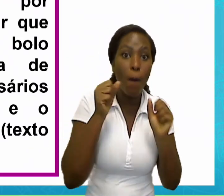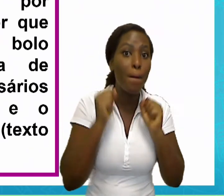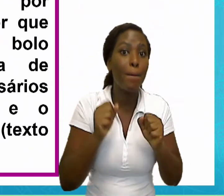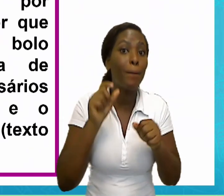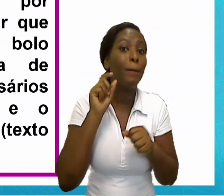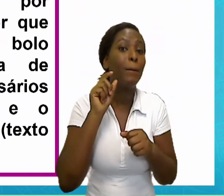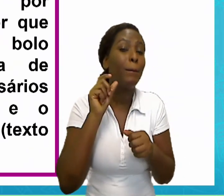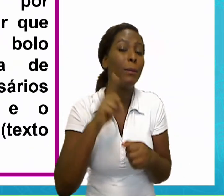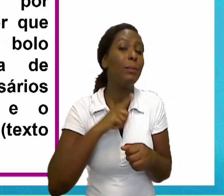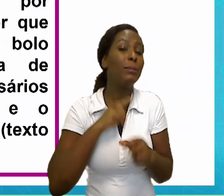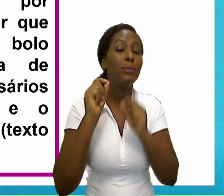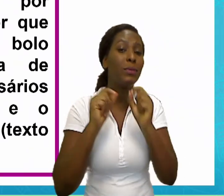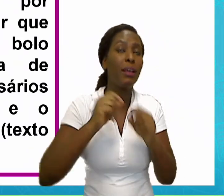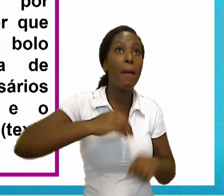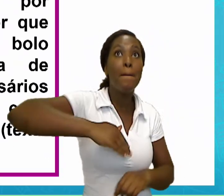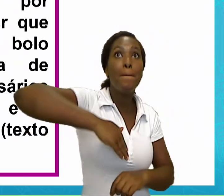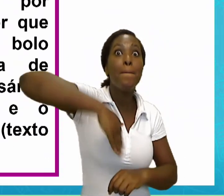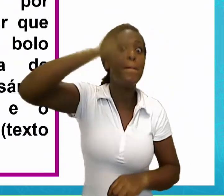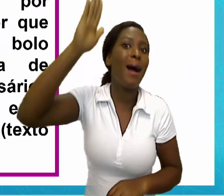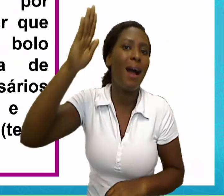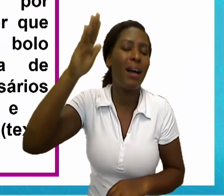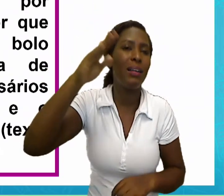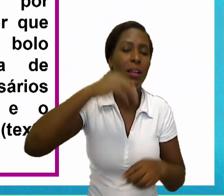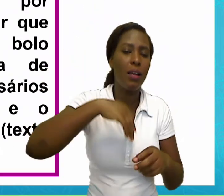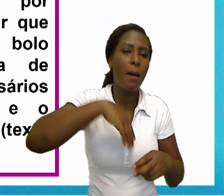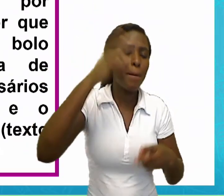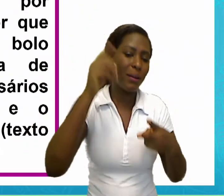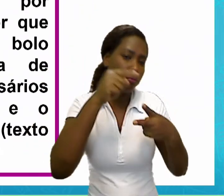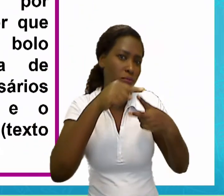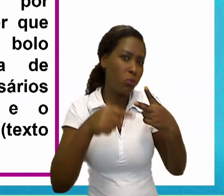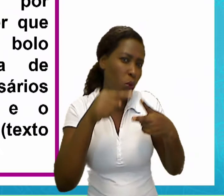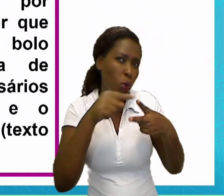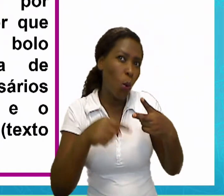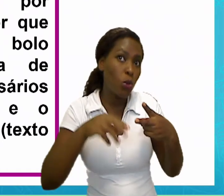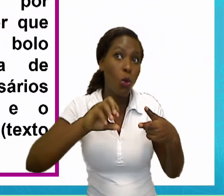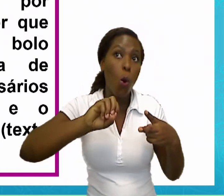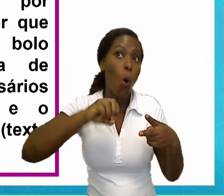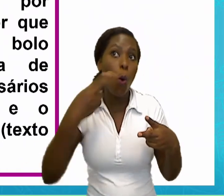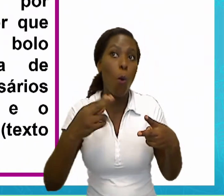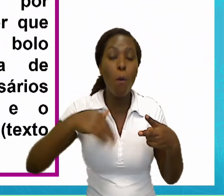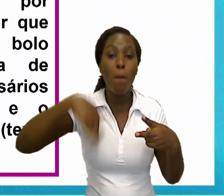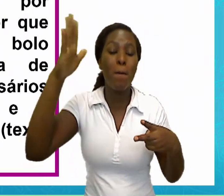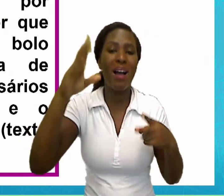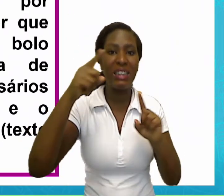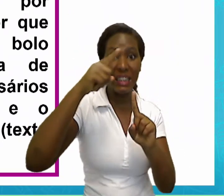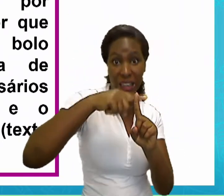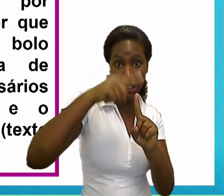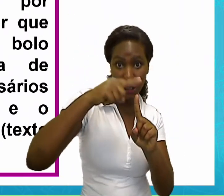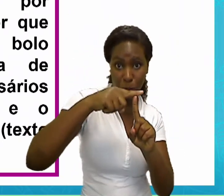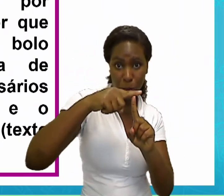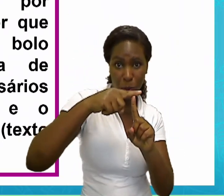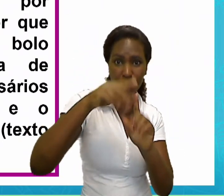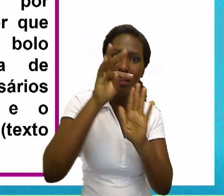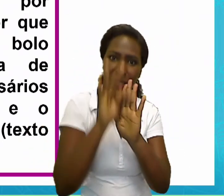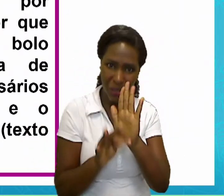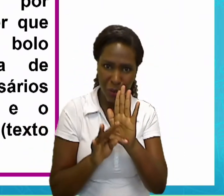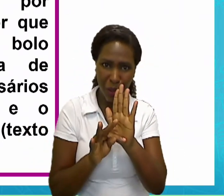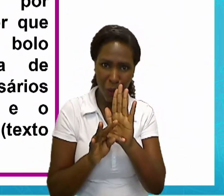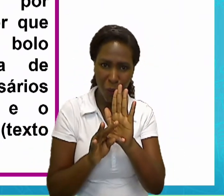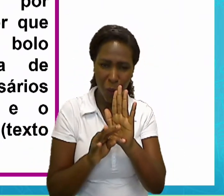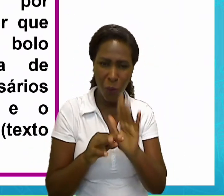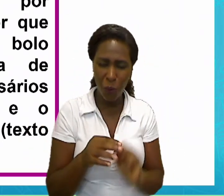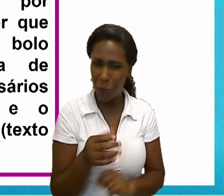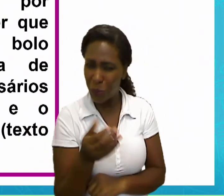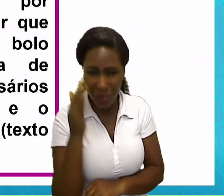Por exemplo, quer dizer que a receita de bolo apresenta a lista de ingredientes necessários. Eu percebo que essa